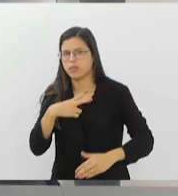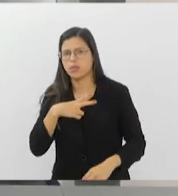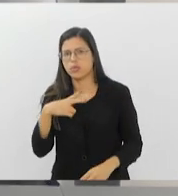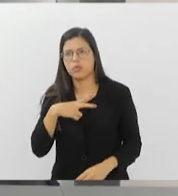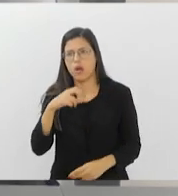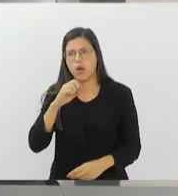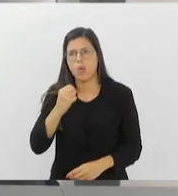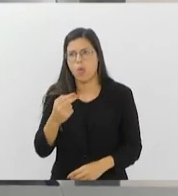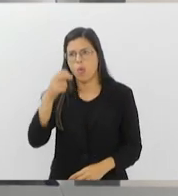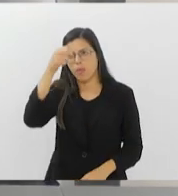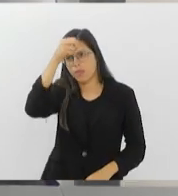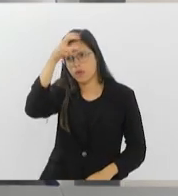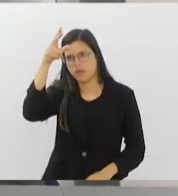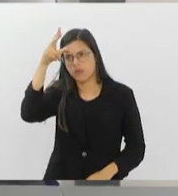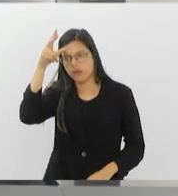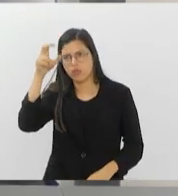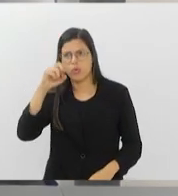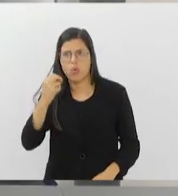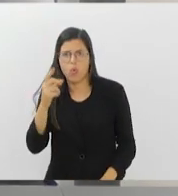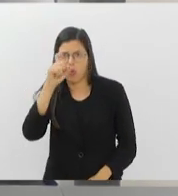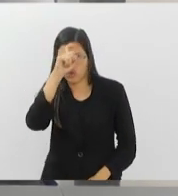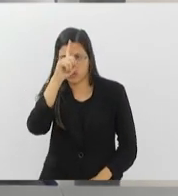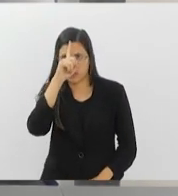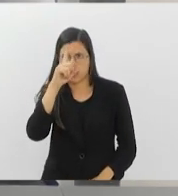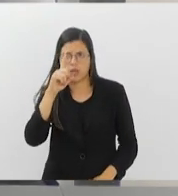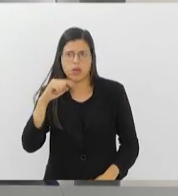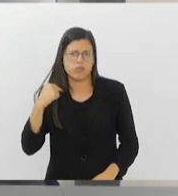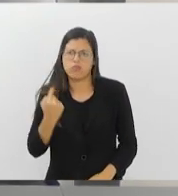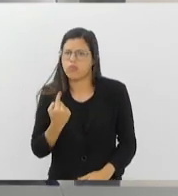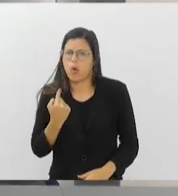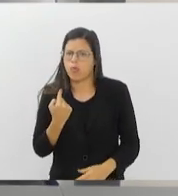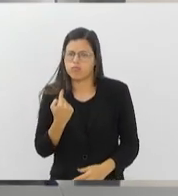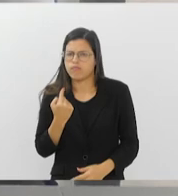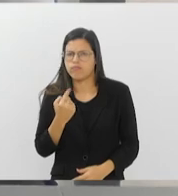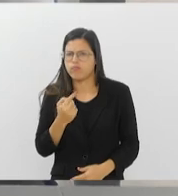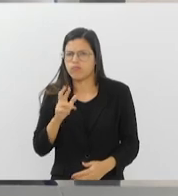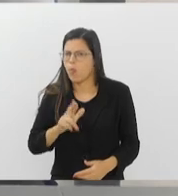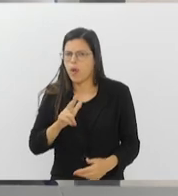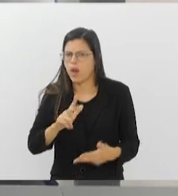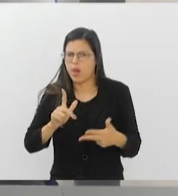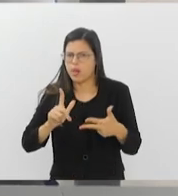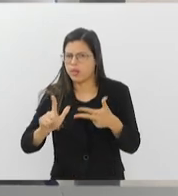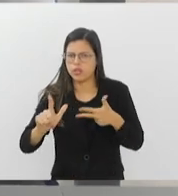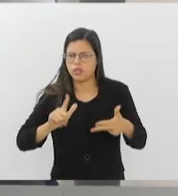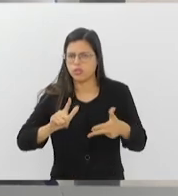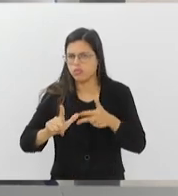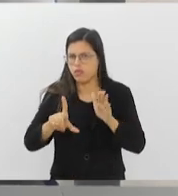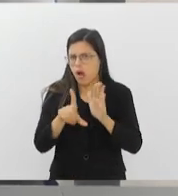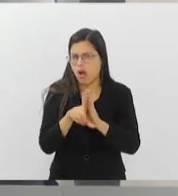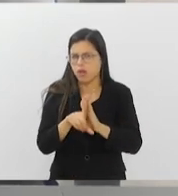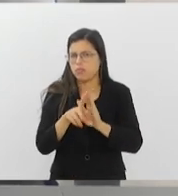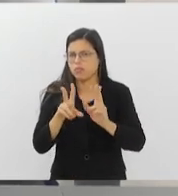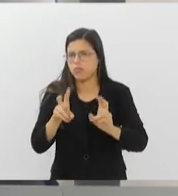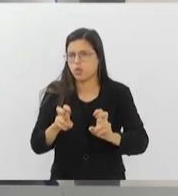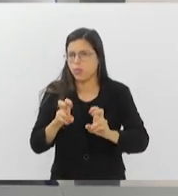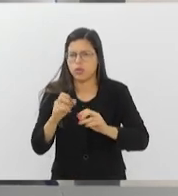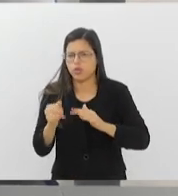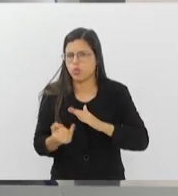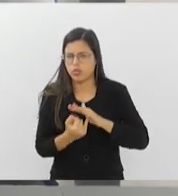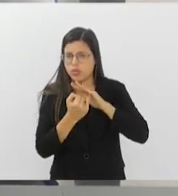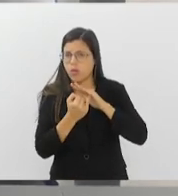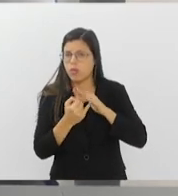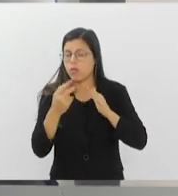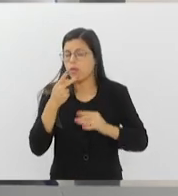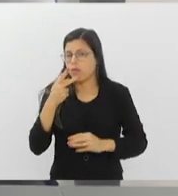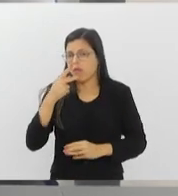Janeiro, inclusive. A gente não está legislando sobre organização, a gente não está legislando... Está dizendo que no âmbito do território do Rio de